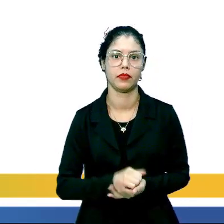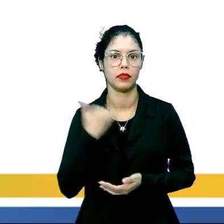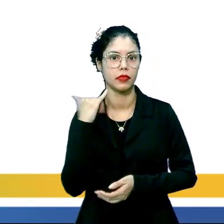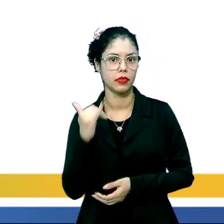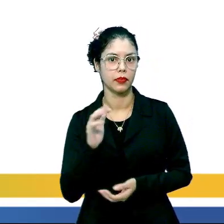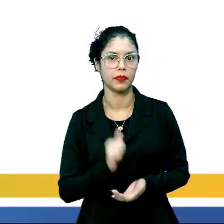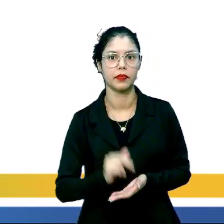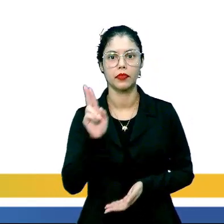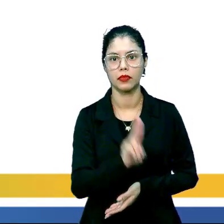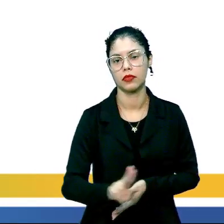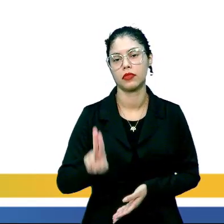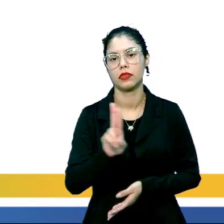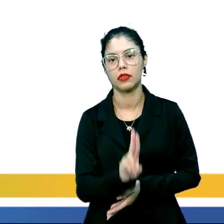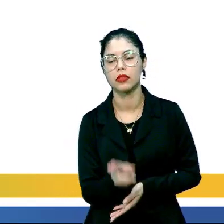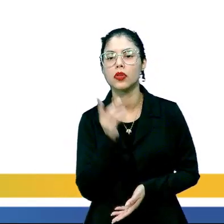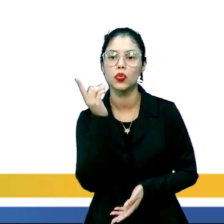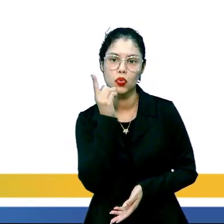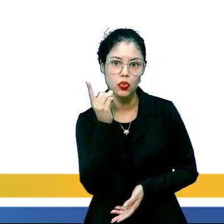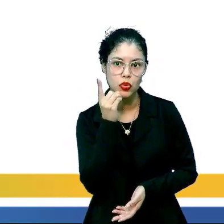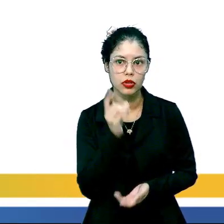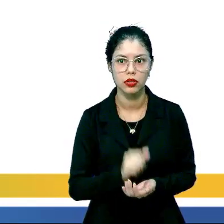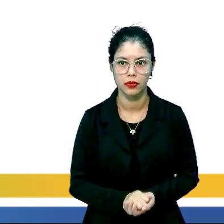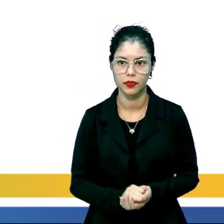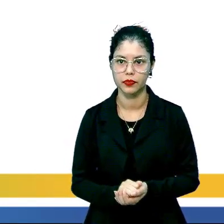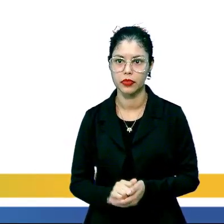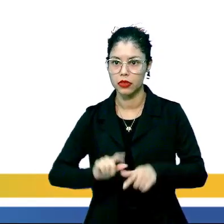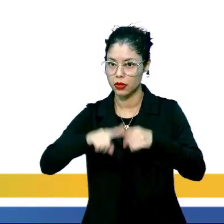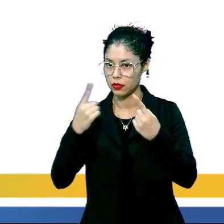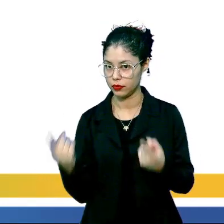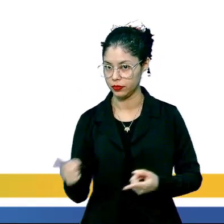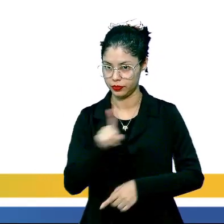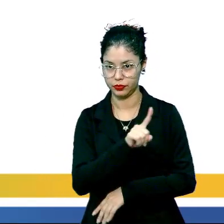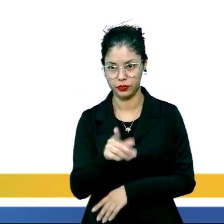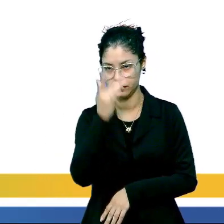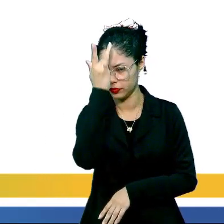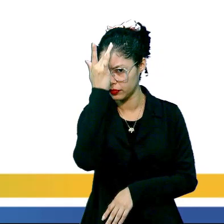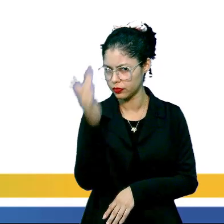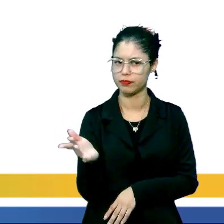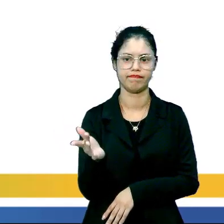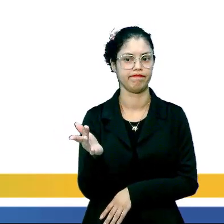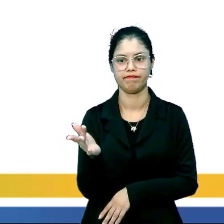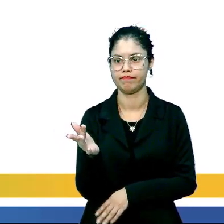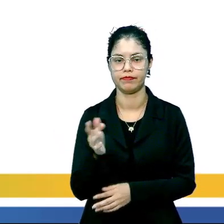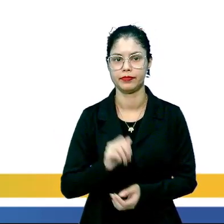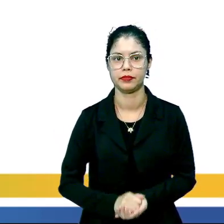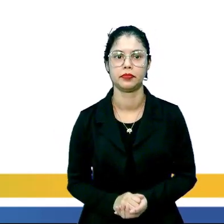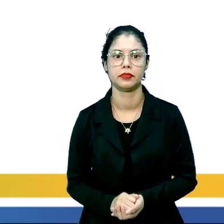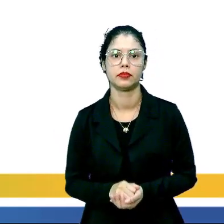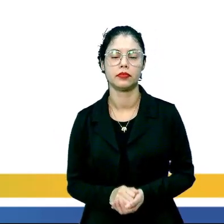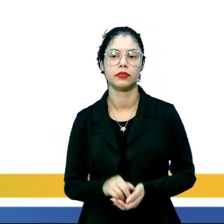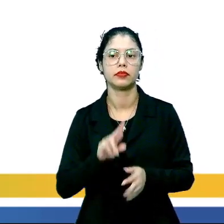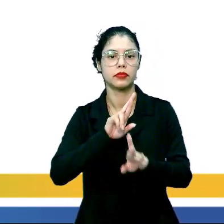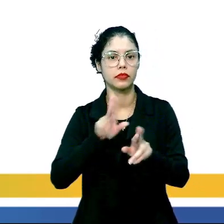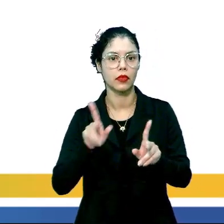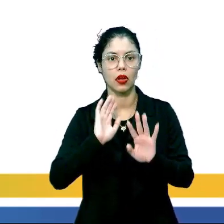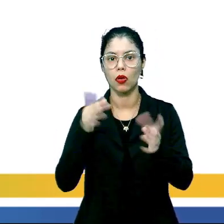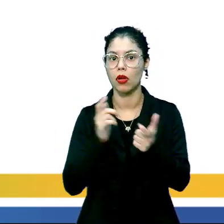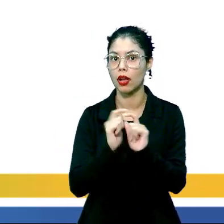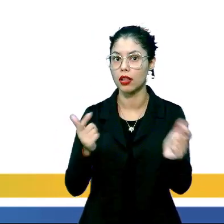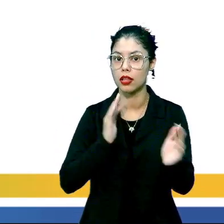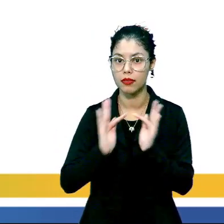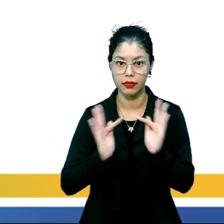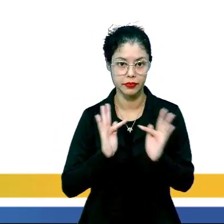palavra energia é muito usada no nosso cotidiano, mas ela não é tão fácil para definir como